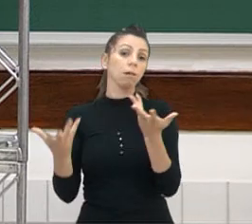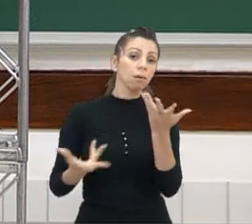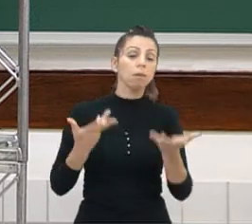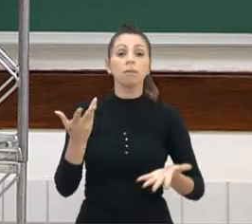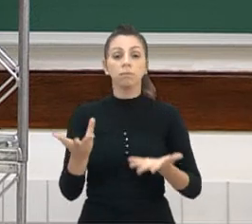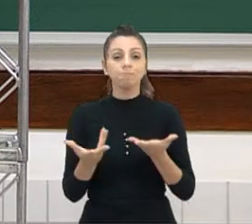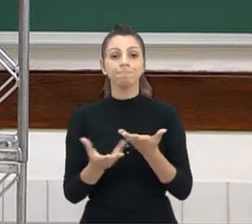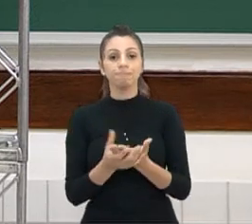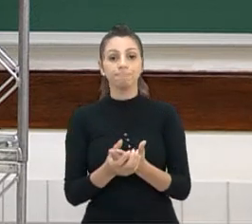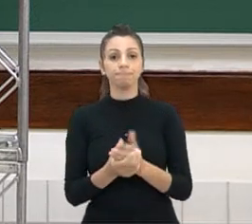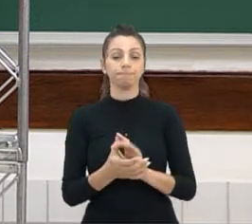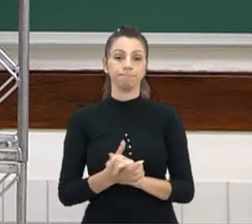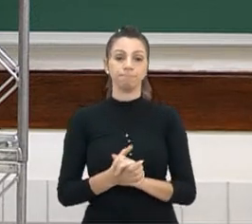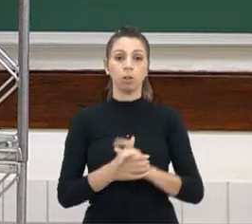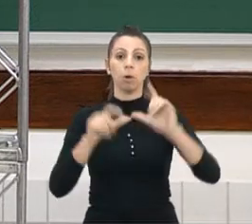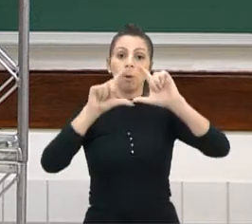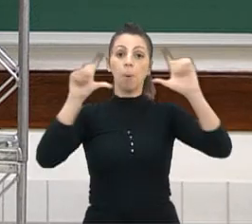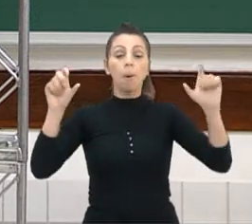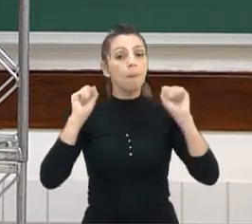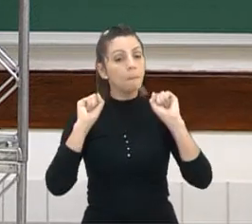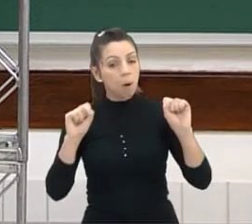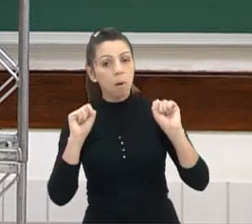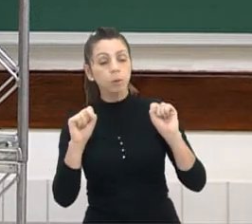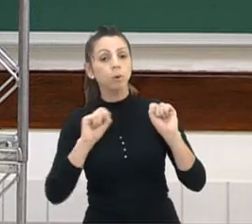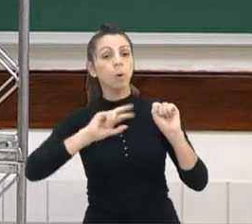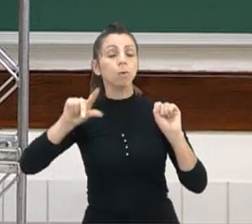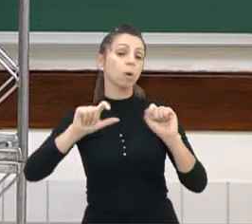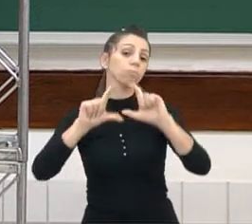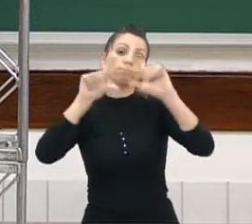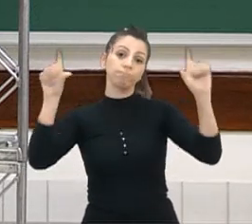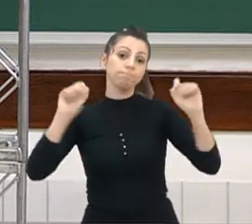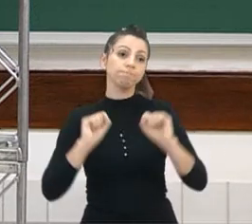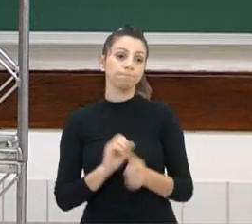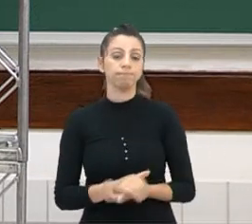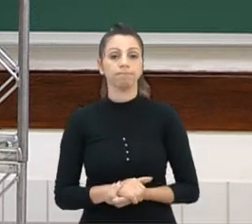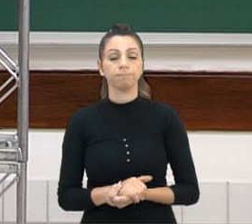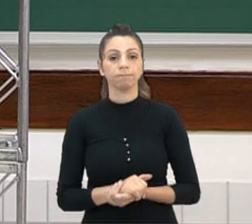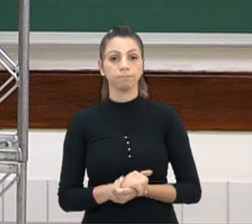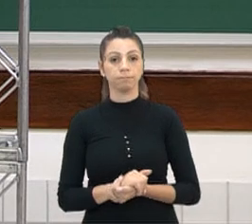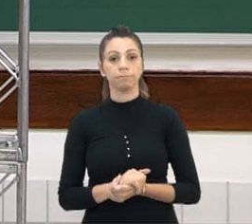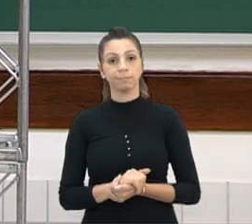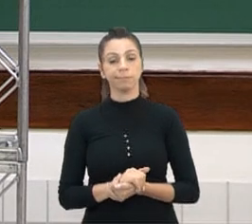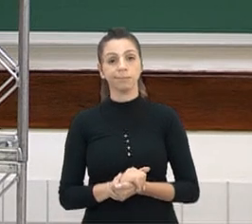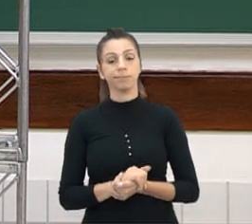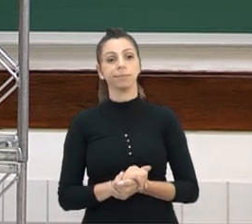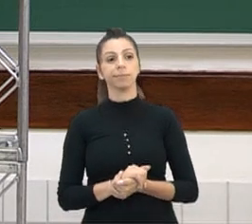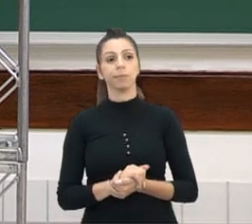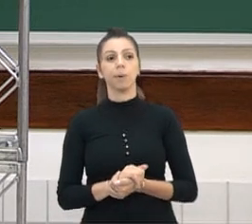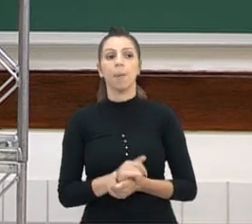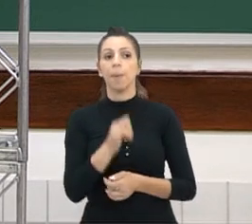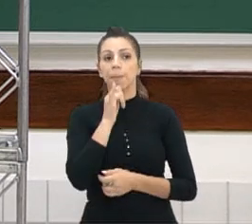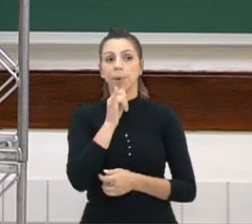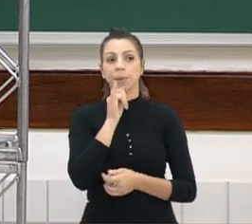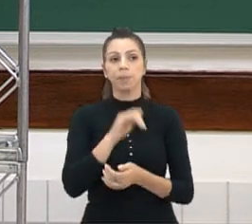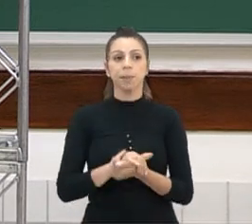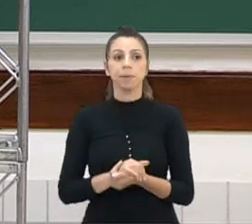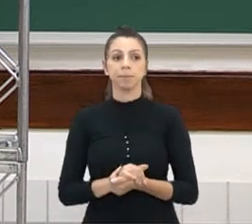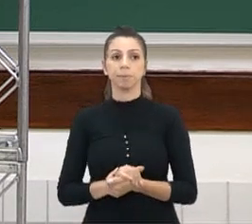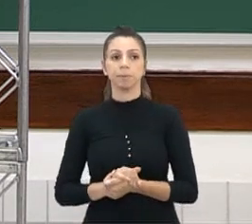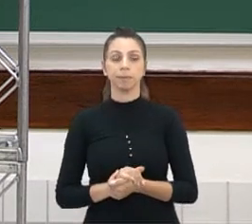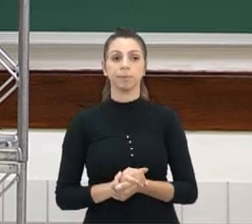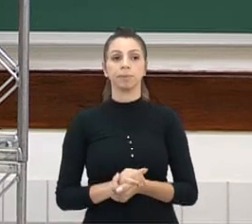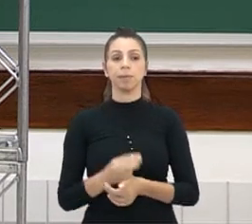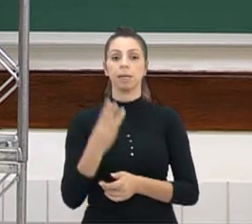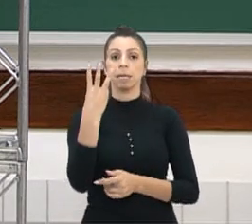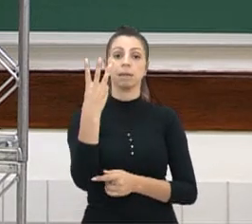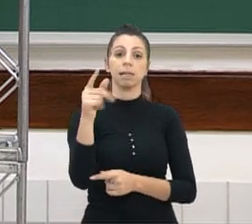operações são possíveis, quando as operações não são possíveis. E quando eu tenho uma expressão, por exemplo, 3p, 3p é um monômio, eu posso